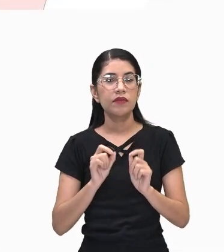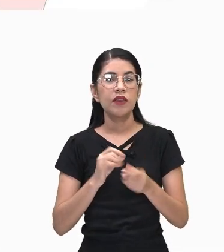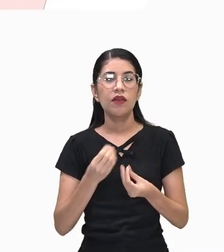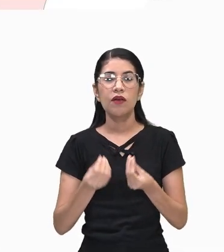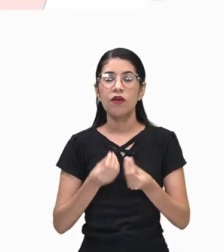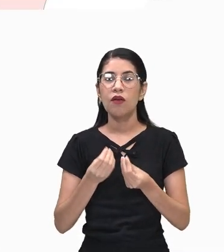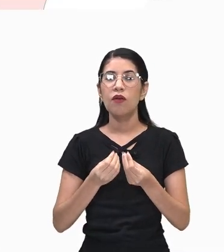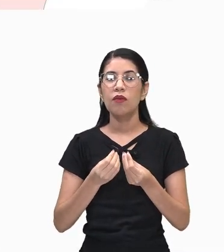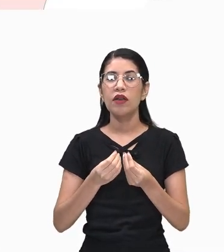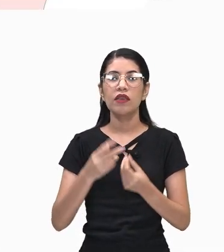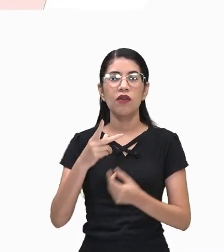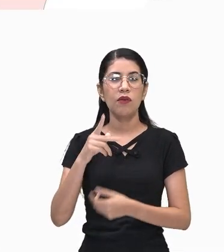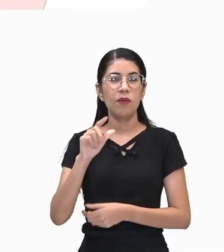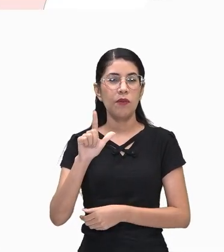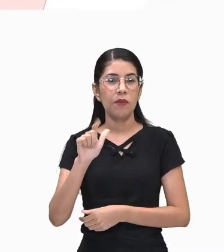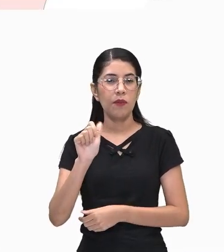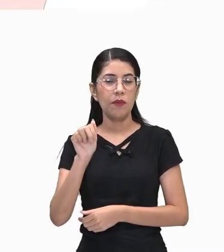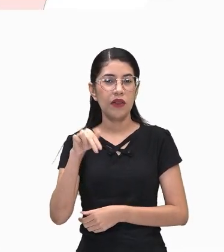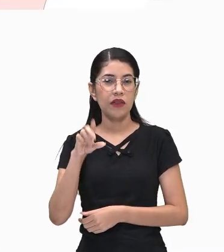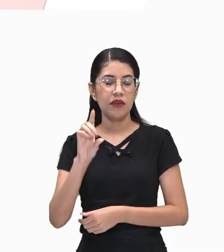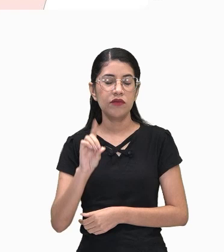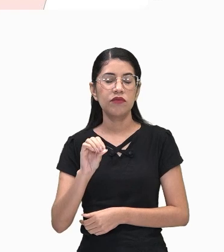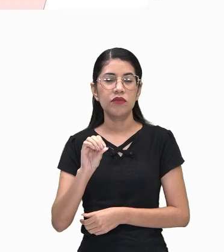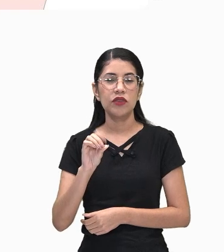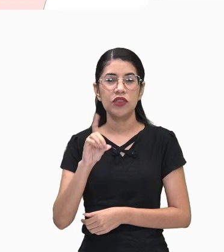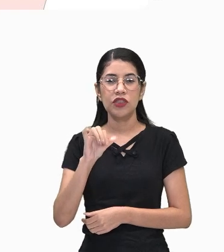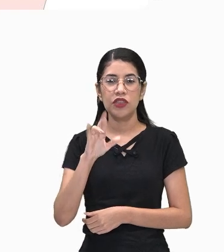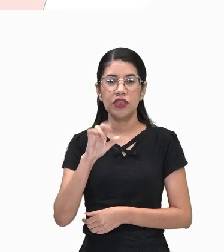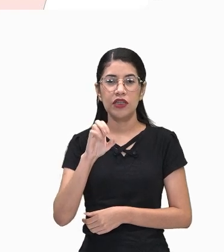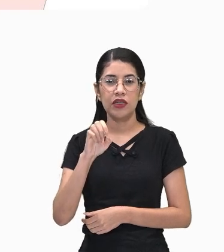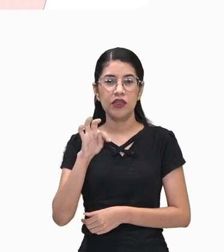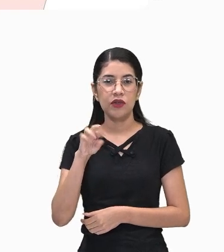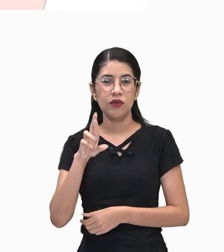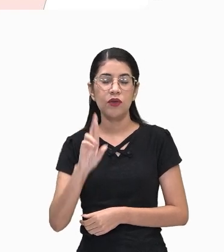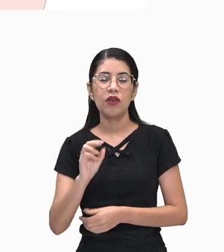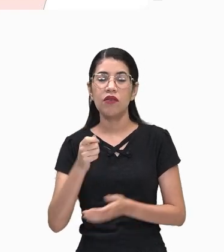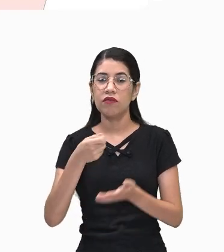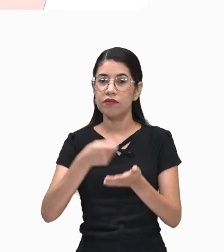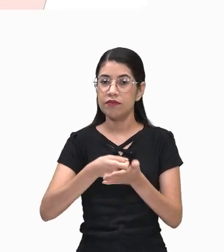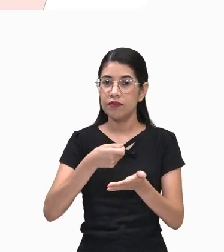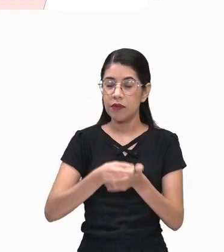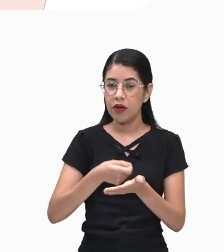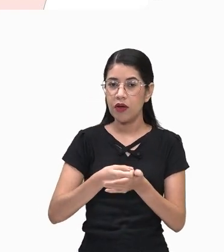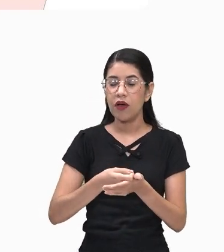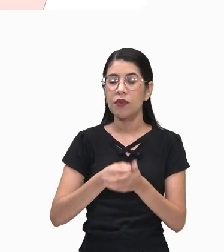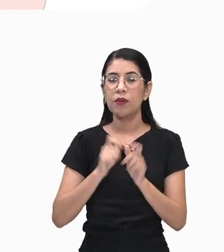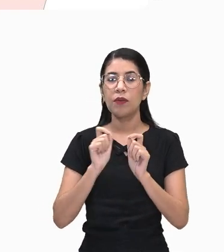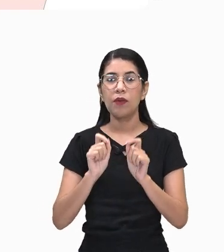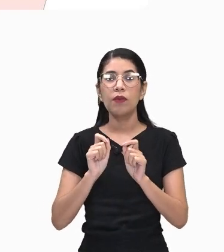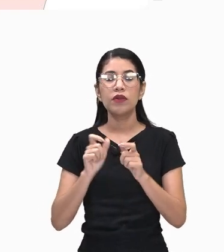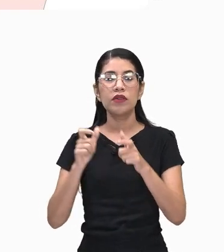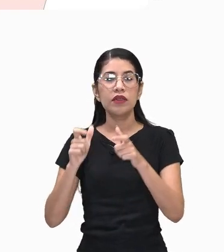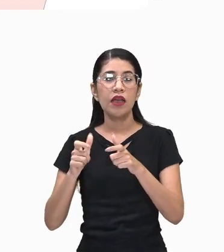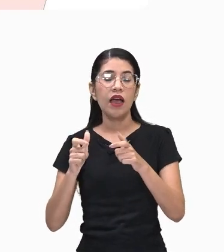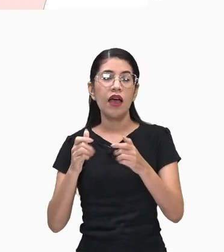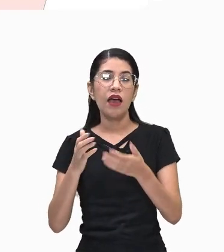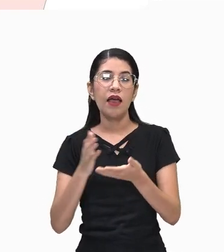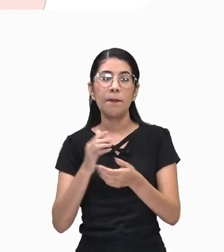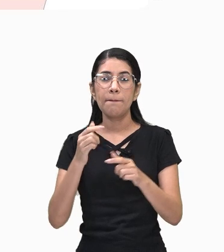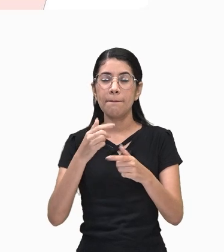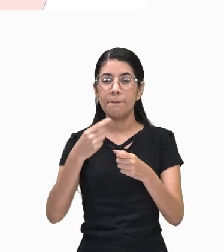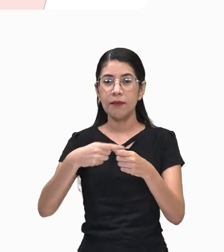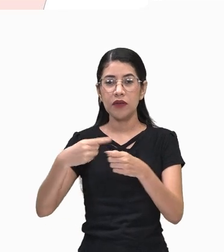diretor, ele é obrigatório, certo? Ele é obrigatório para os municípios todos